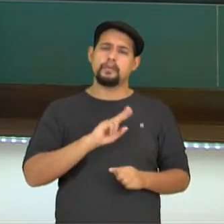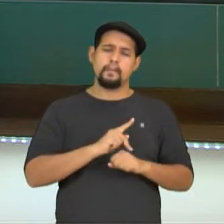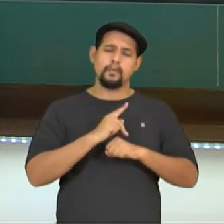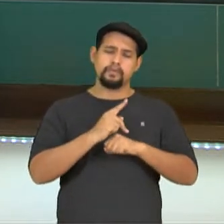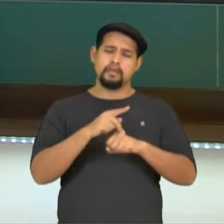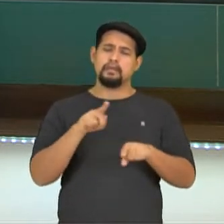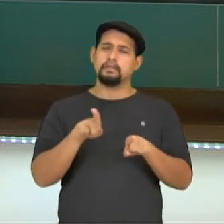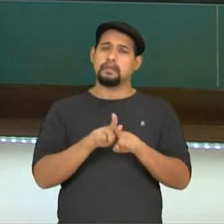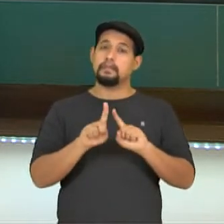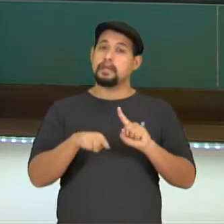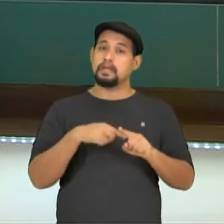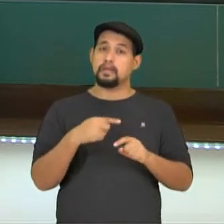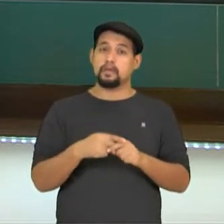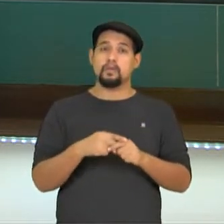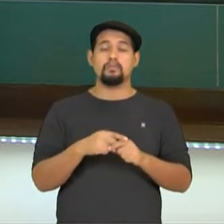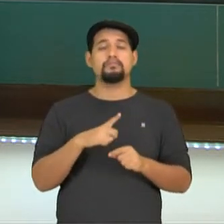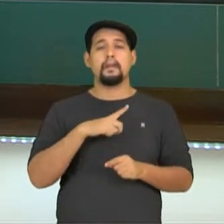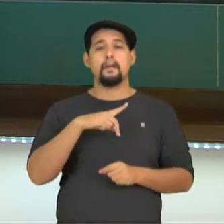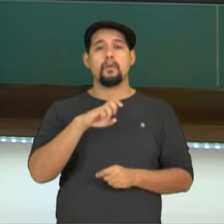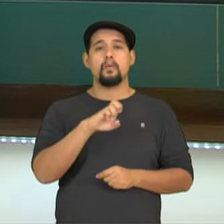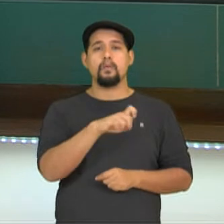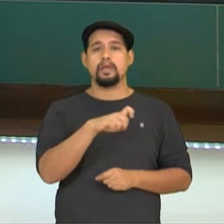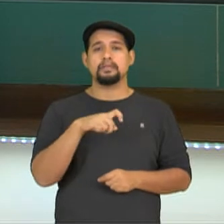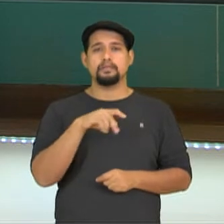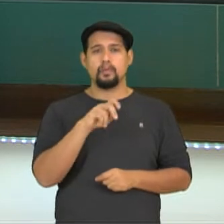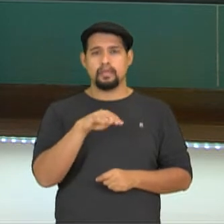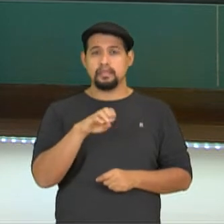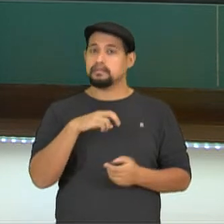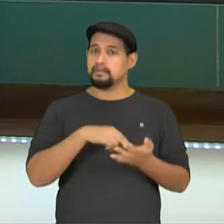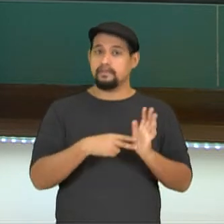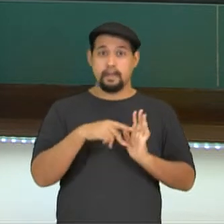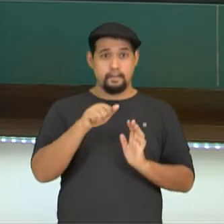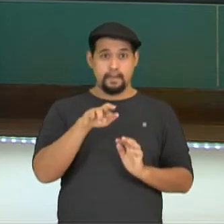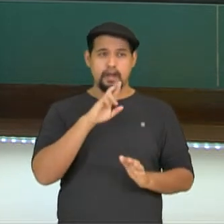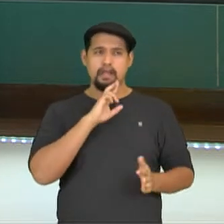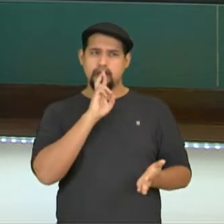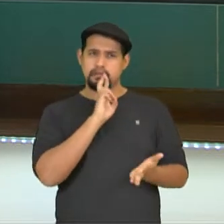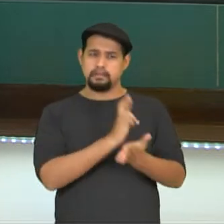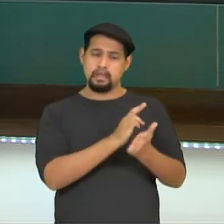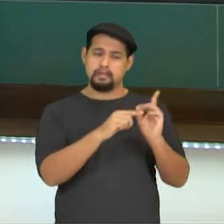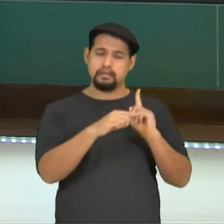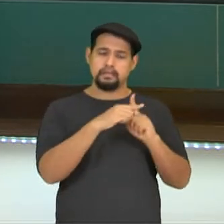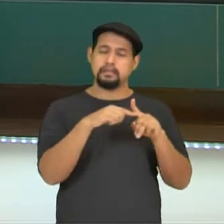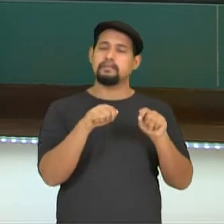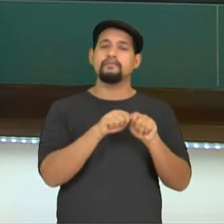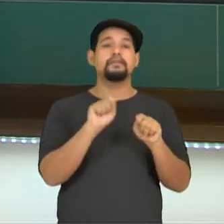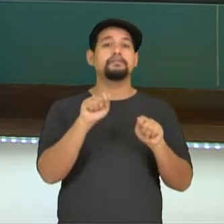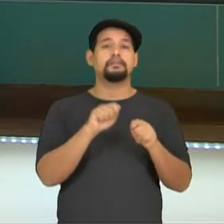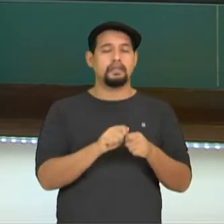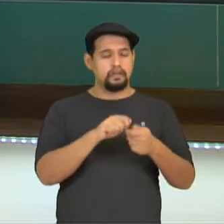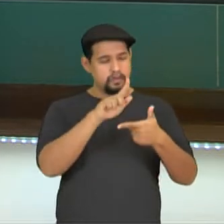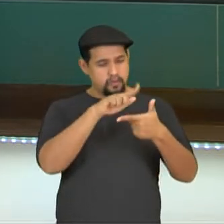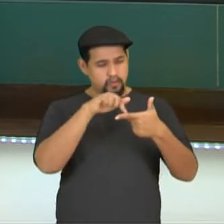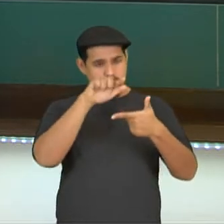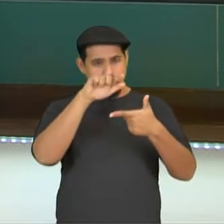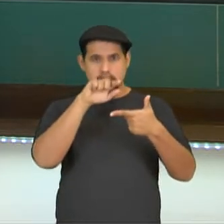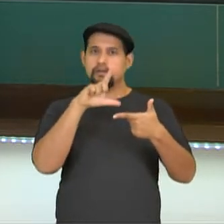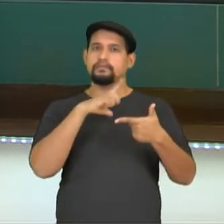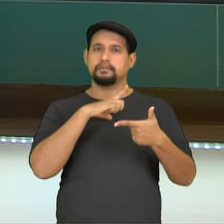quando o expoente é par, nós temos o resultado positivo, né? E faz com que o gráfico da